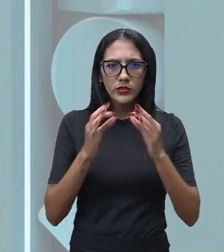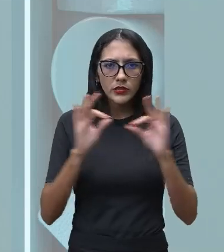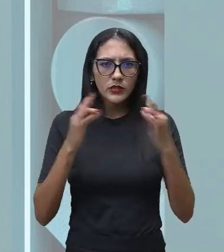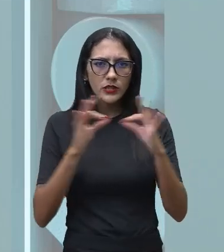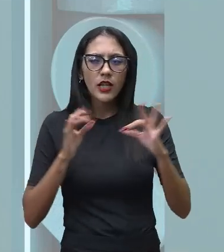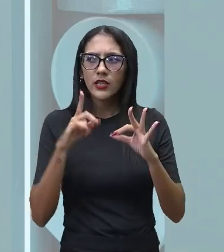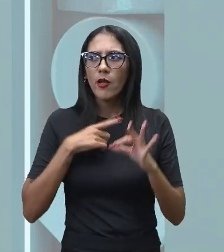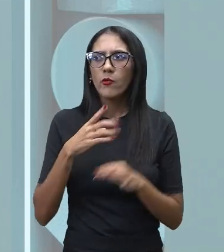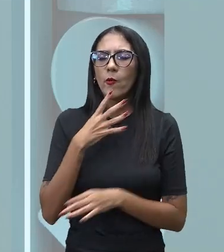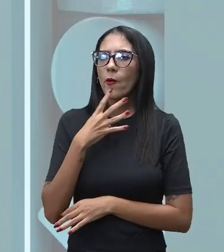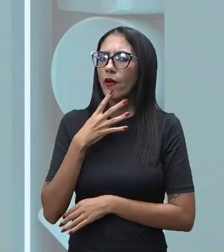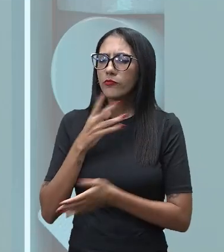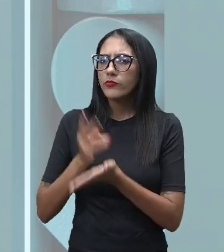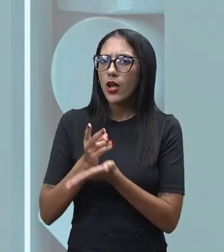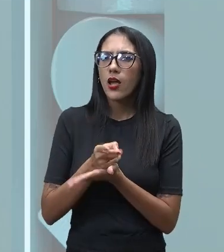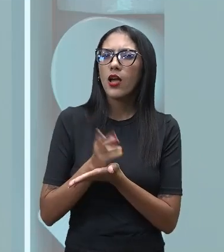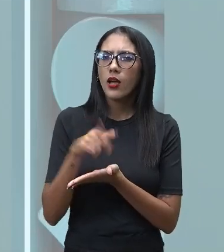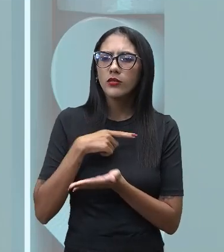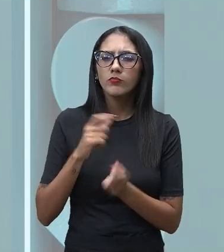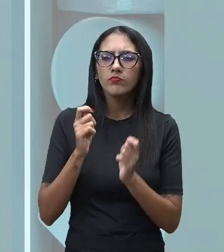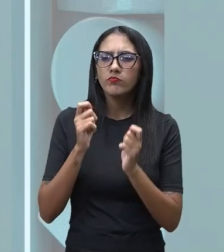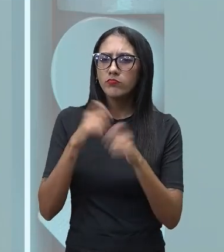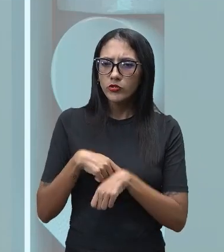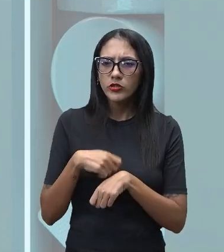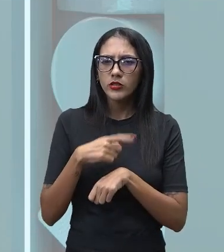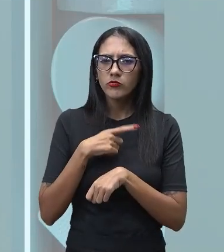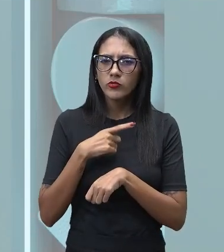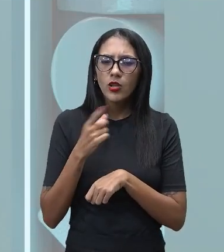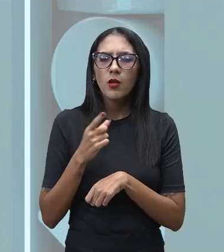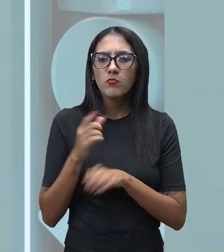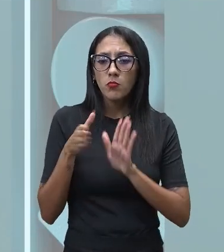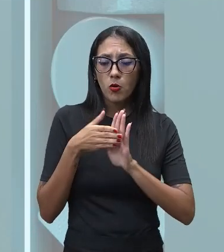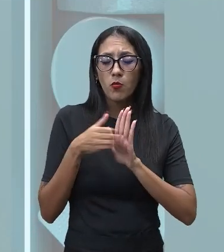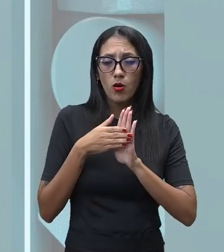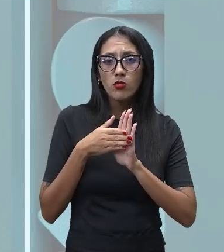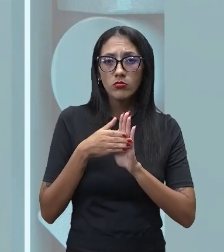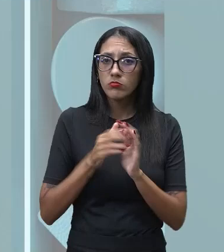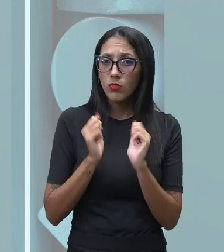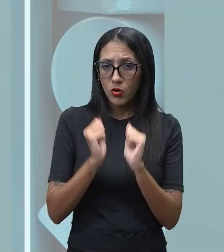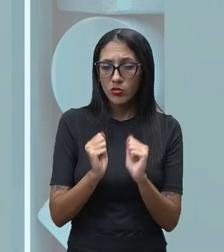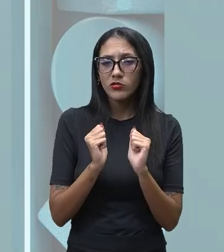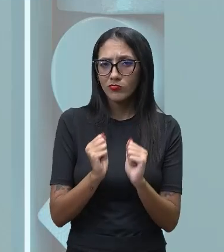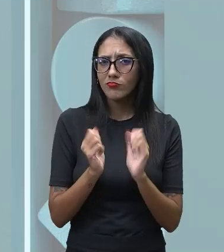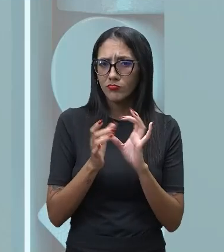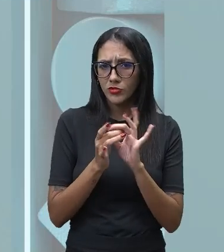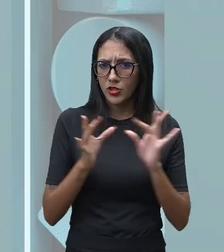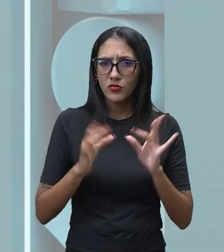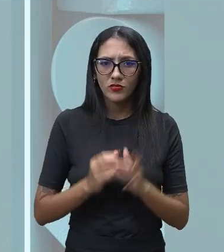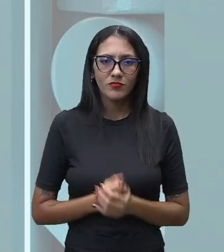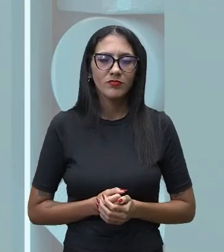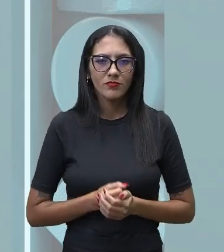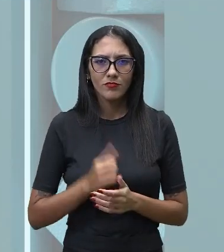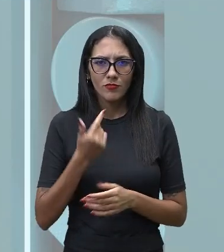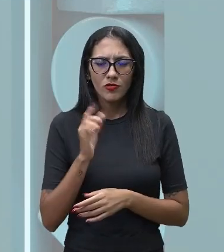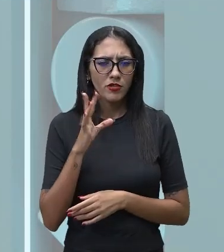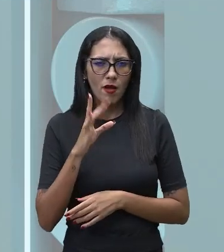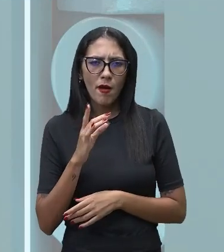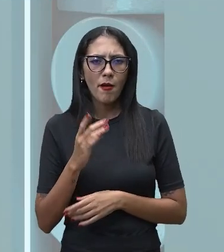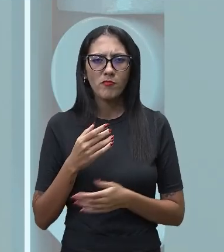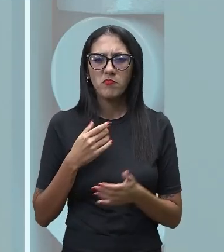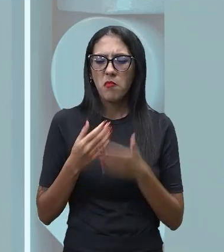conhecem tanto que eles podem propor essas alterações, porque essas alterações não são feitas de maneira